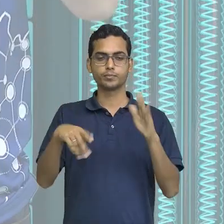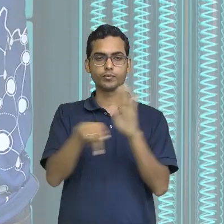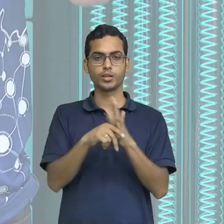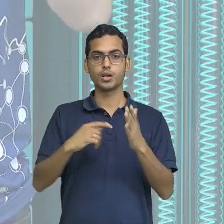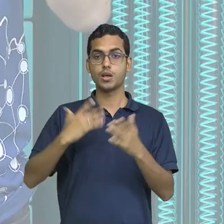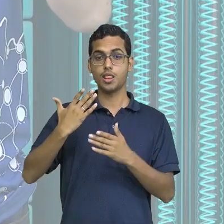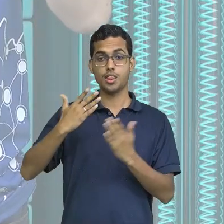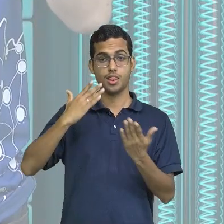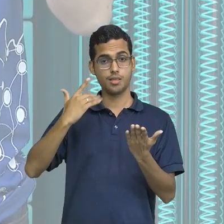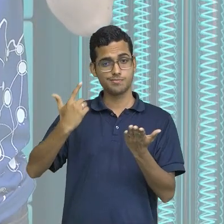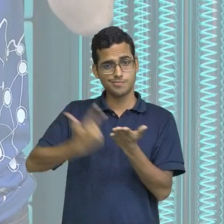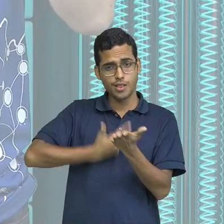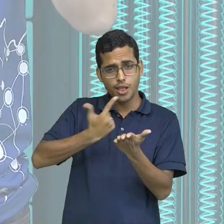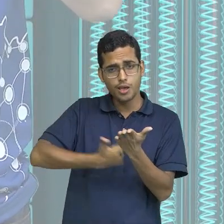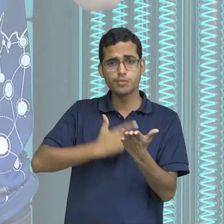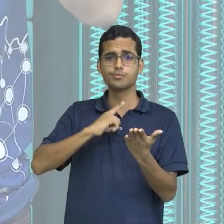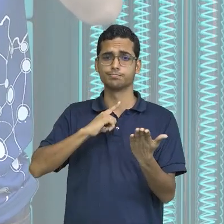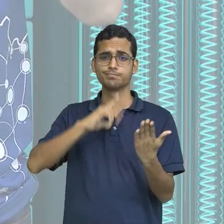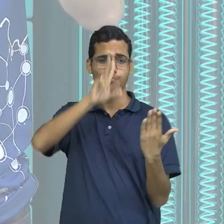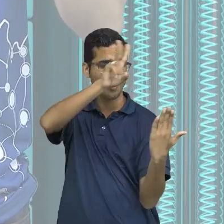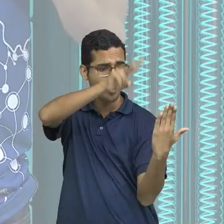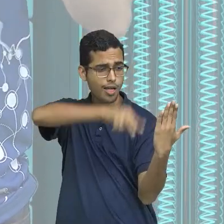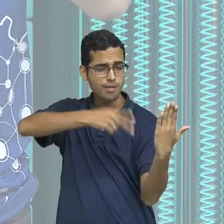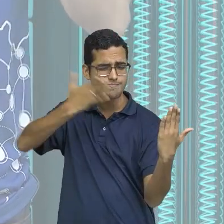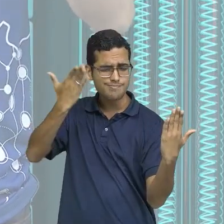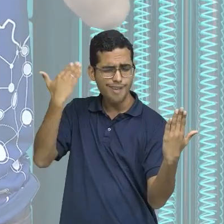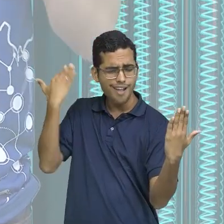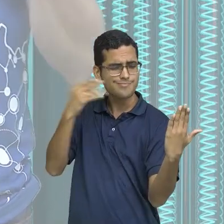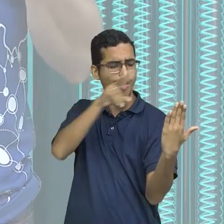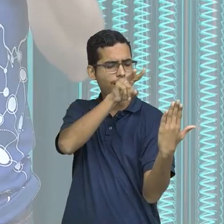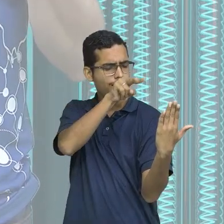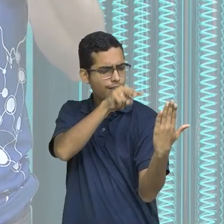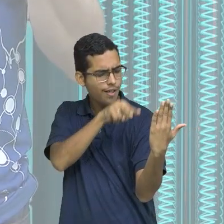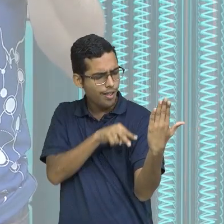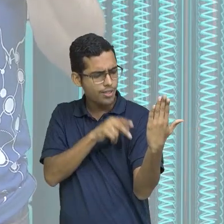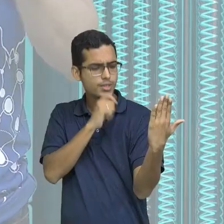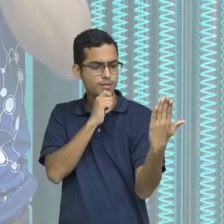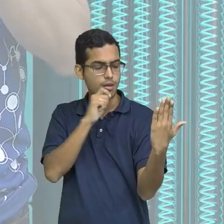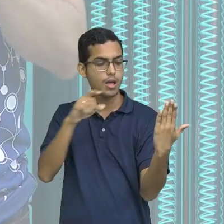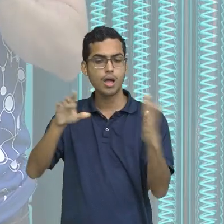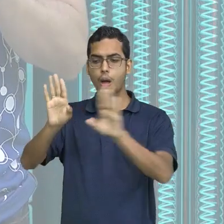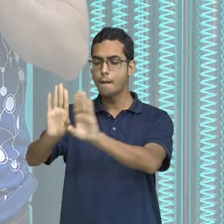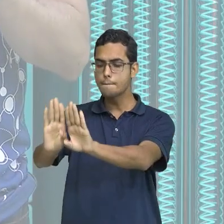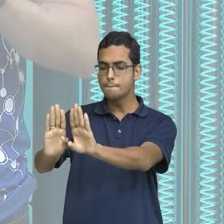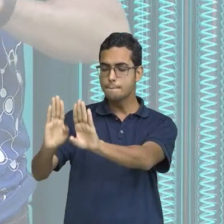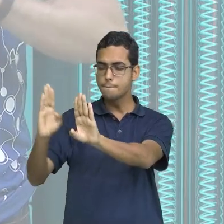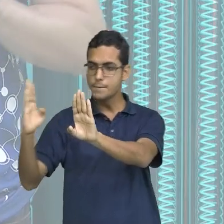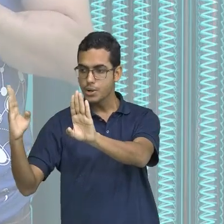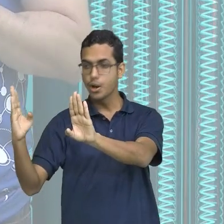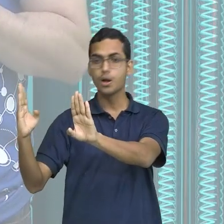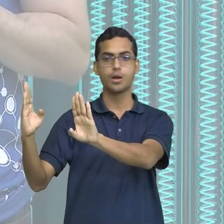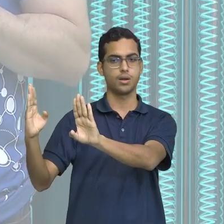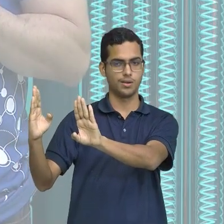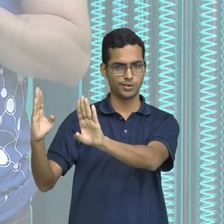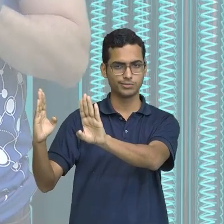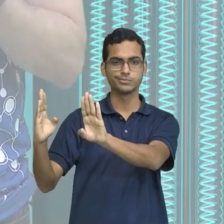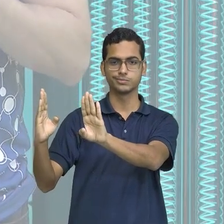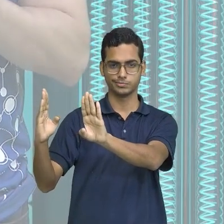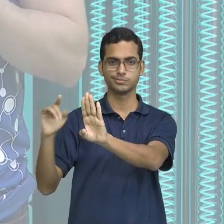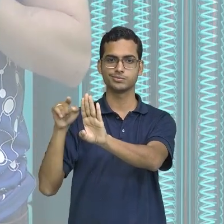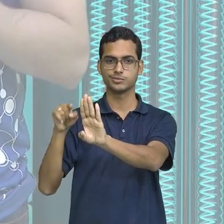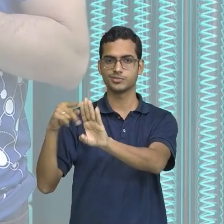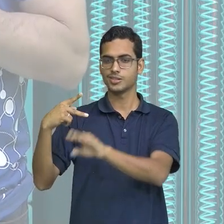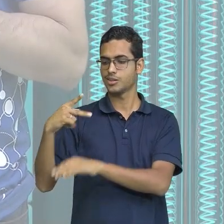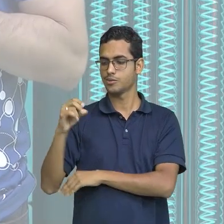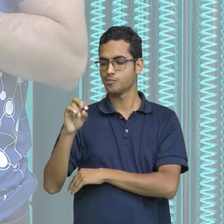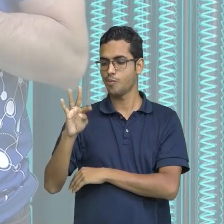Quando a porta abriu, era em relação àquele passado. Então, é um passado do passado, tá bom? Duas ações que aconteceram no passado, só